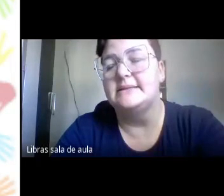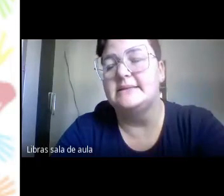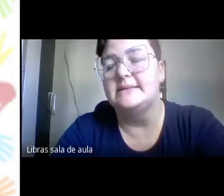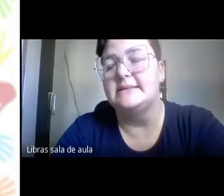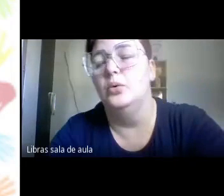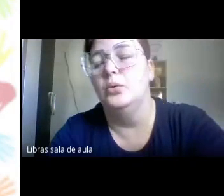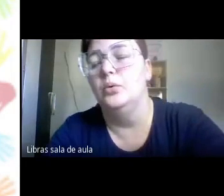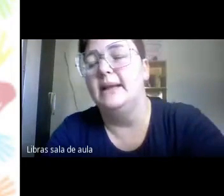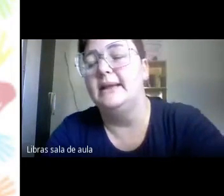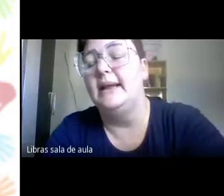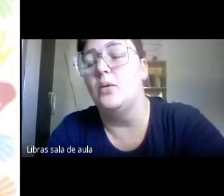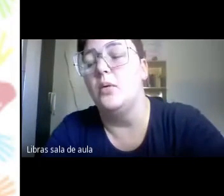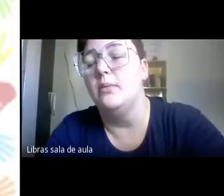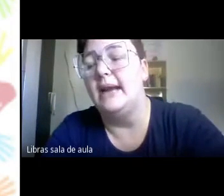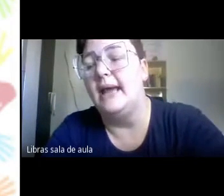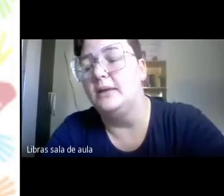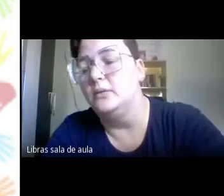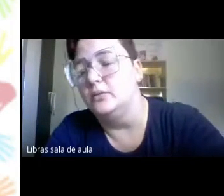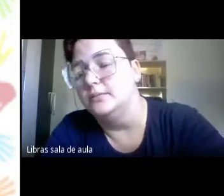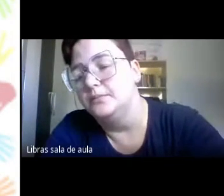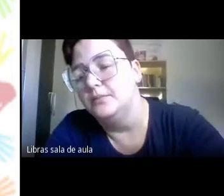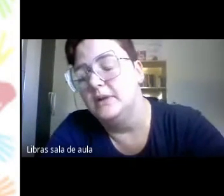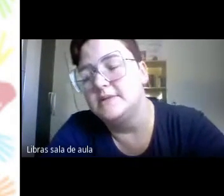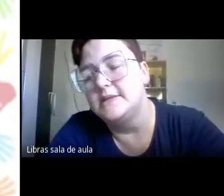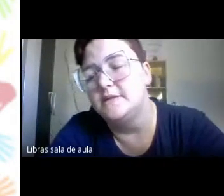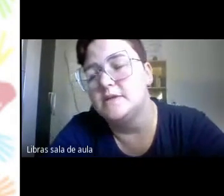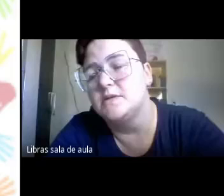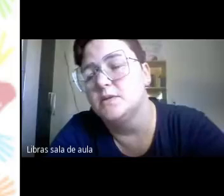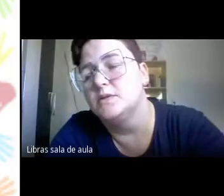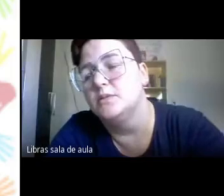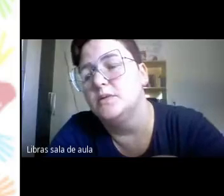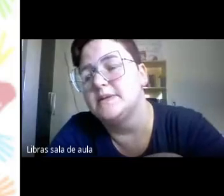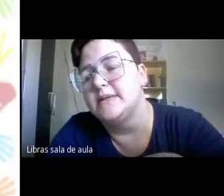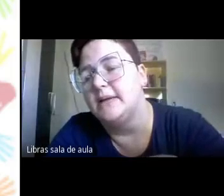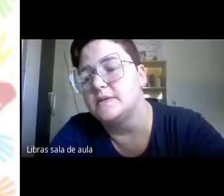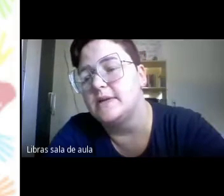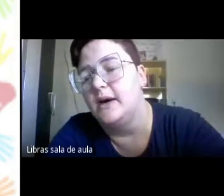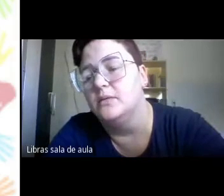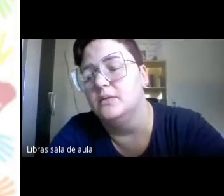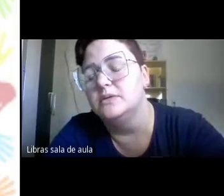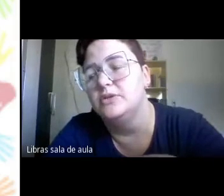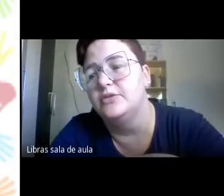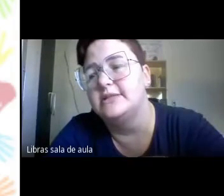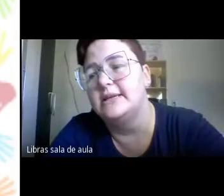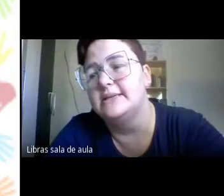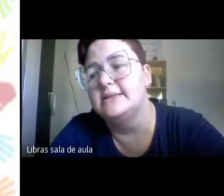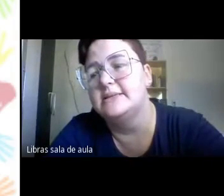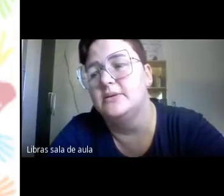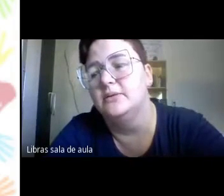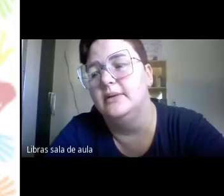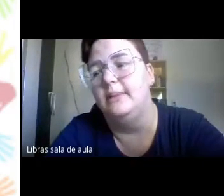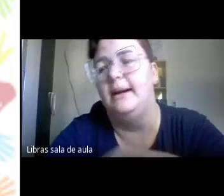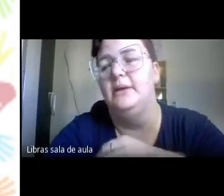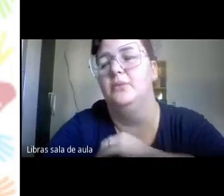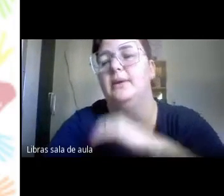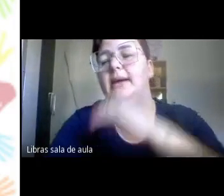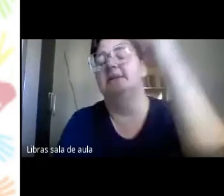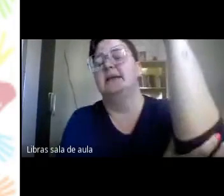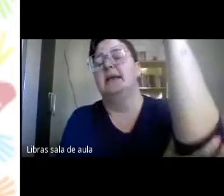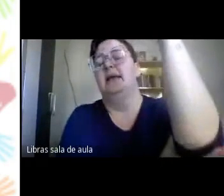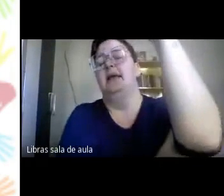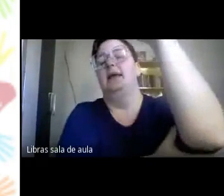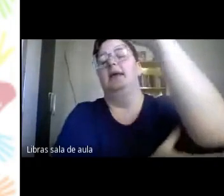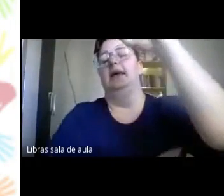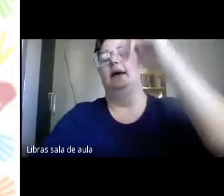questão do material concreto. Não sei se vocês costumam usar nos cálculos de vocês, quando trabalham com